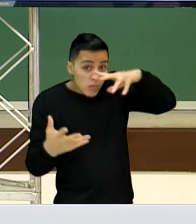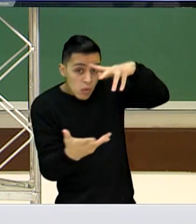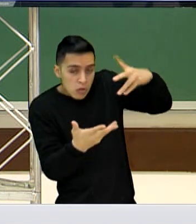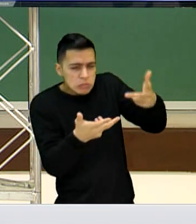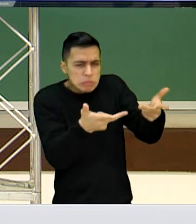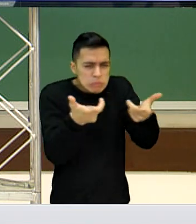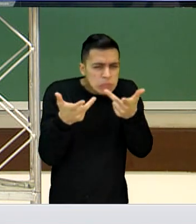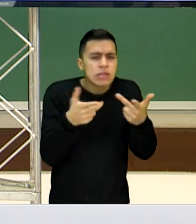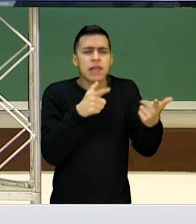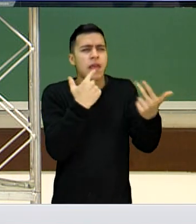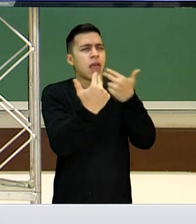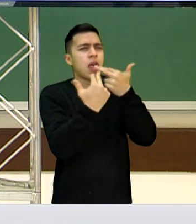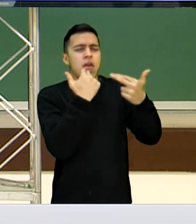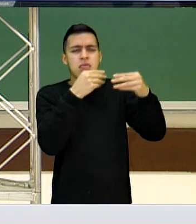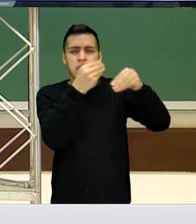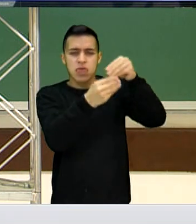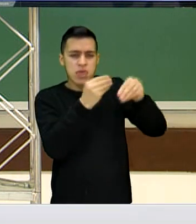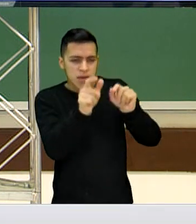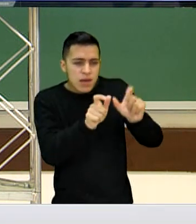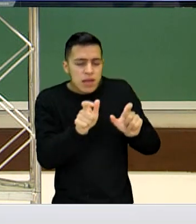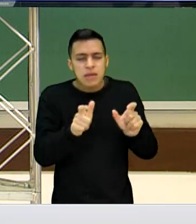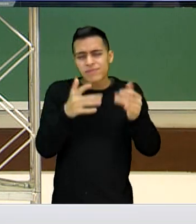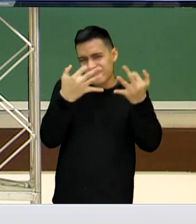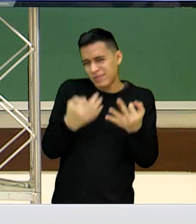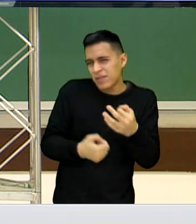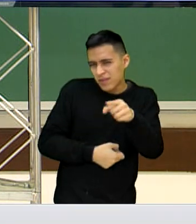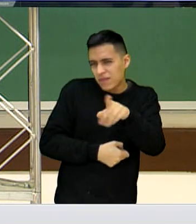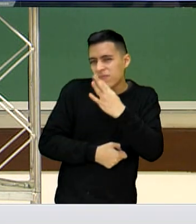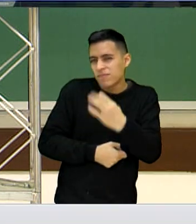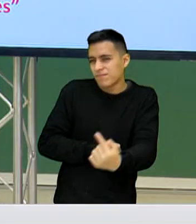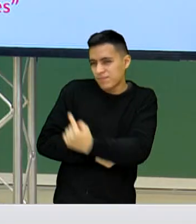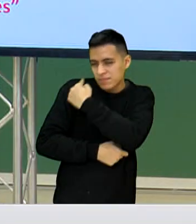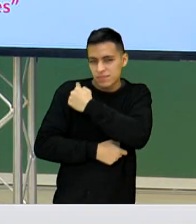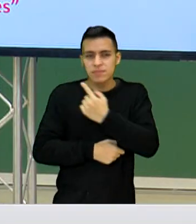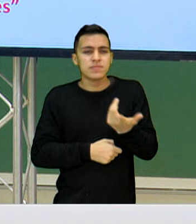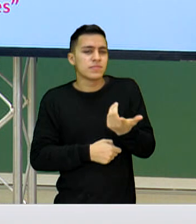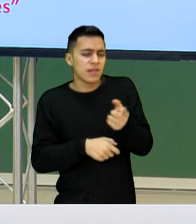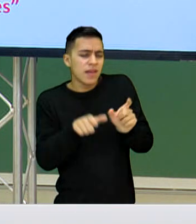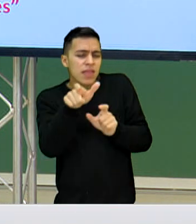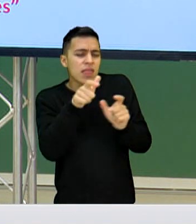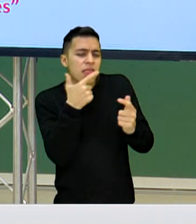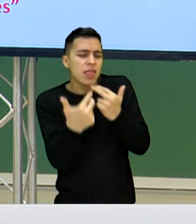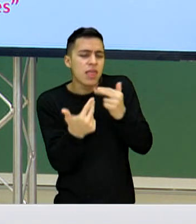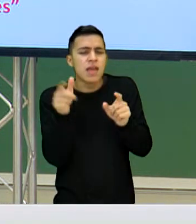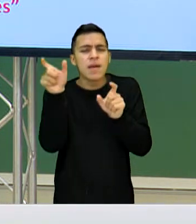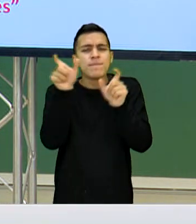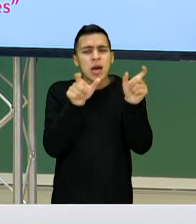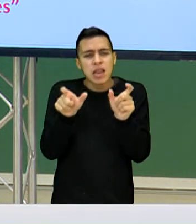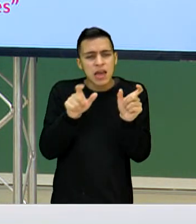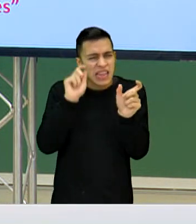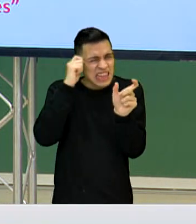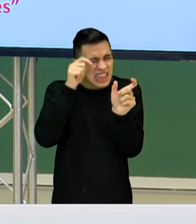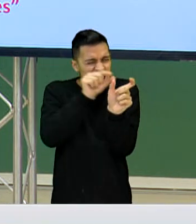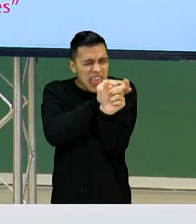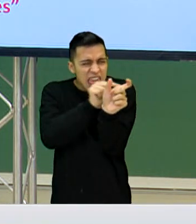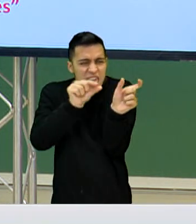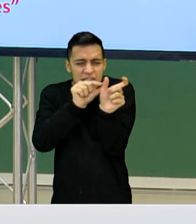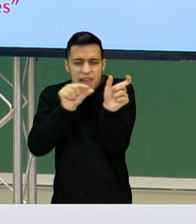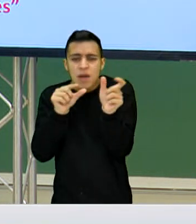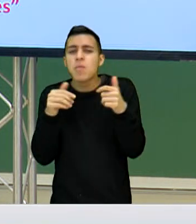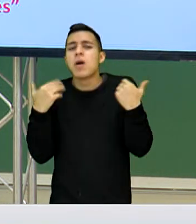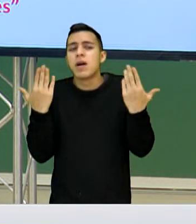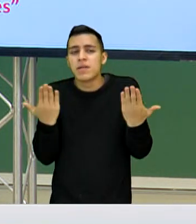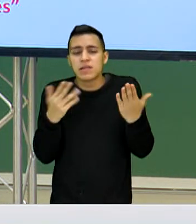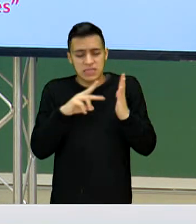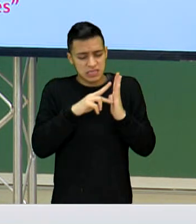muitos estrangeirismos. Tenho certeza que você sabe o que é. São estrangeirismos as palavras destacadas em negrito